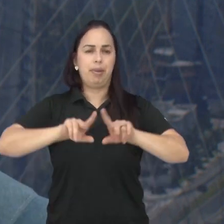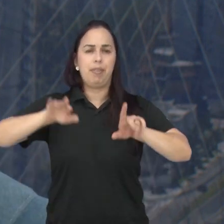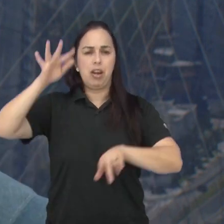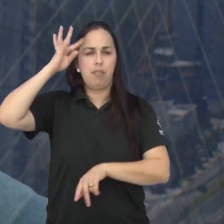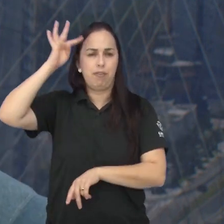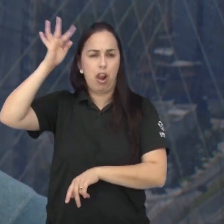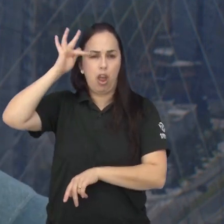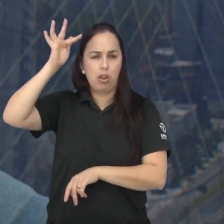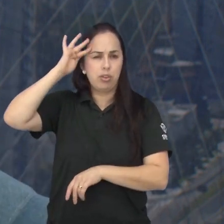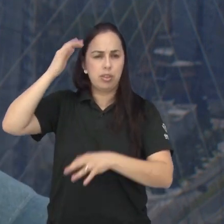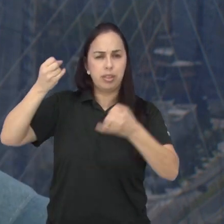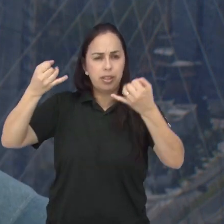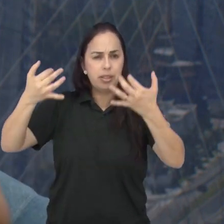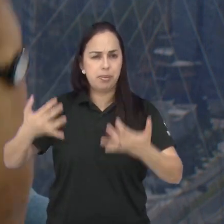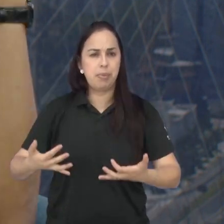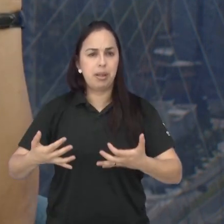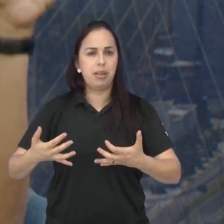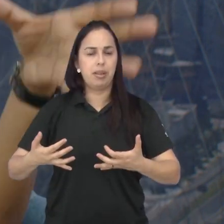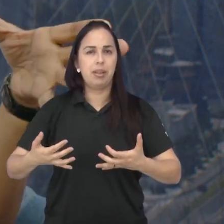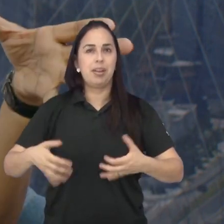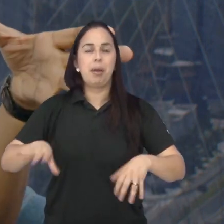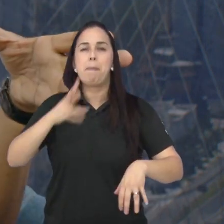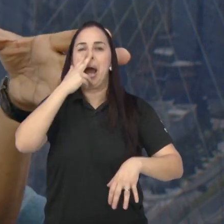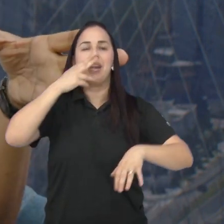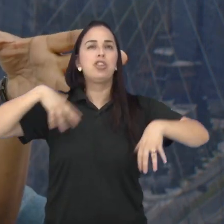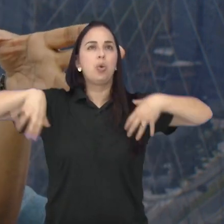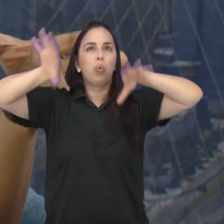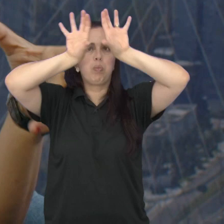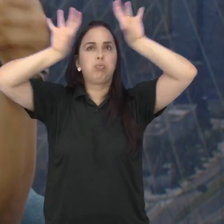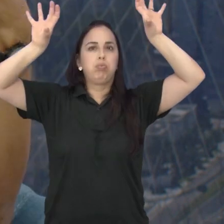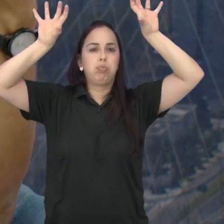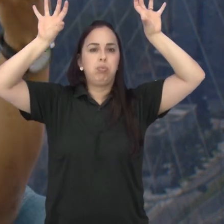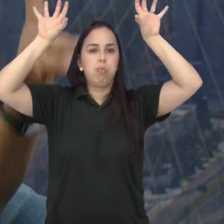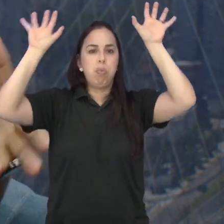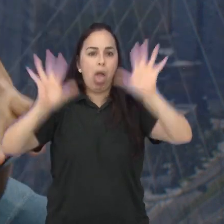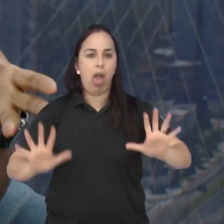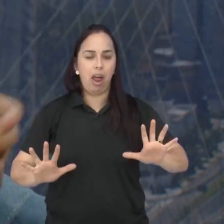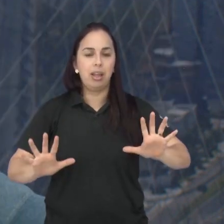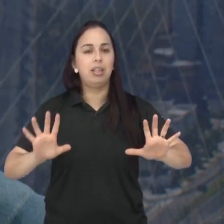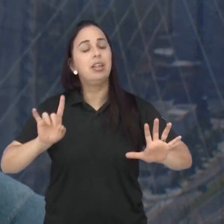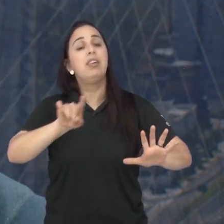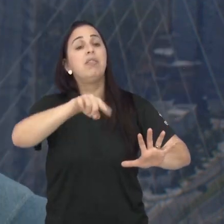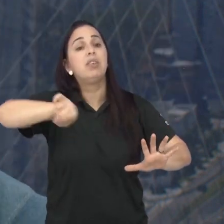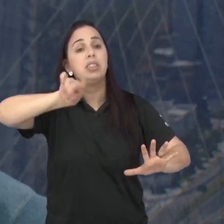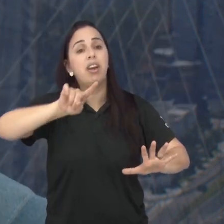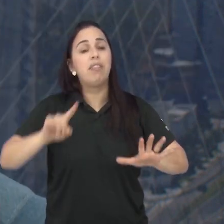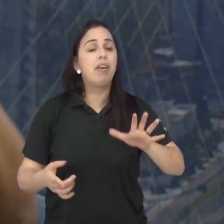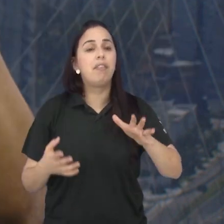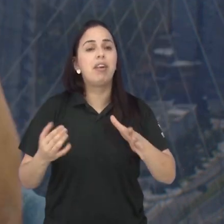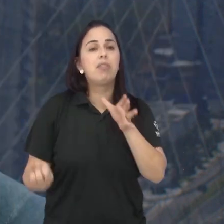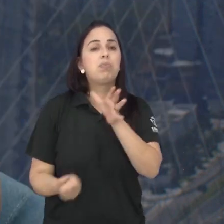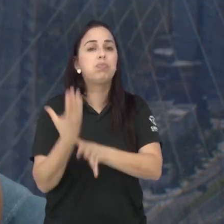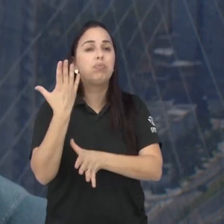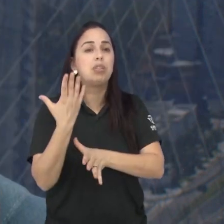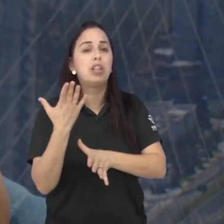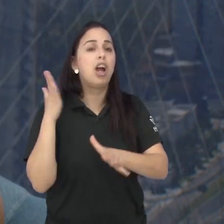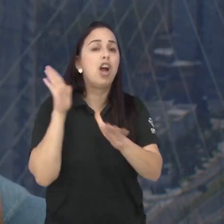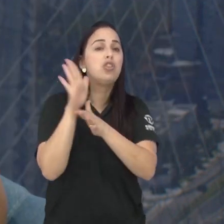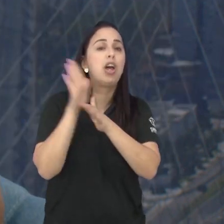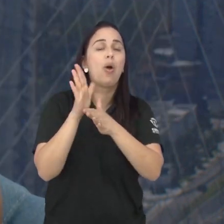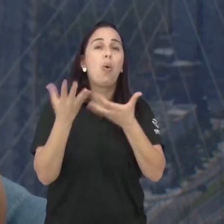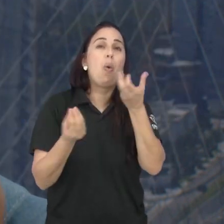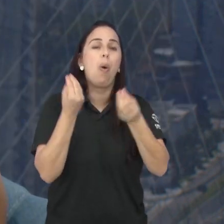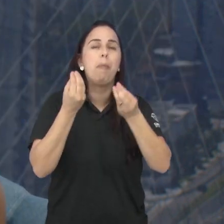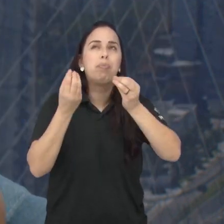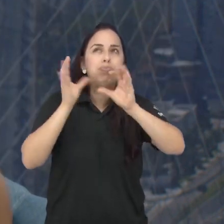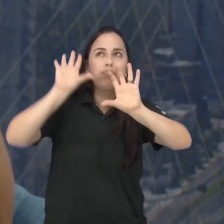que fala, né, da questão de que o céu está desabando. Quais as estacas vocês vão criar para sustentar a queda do